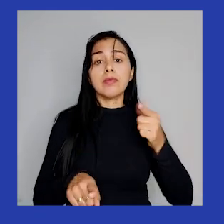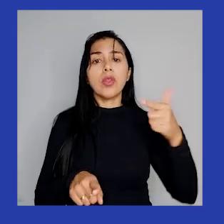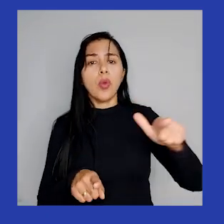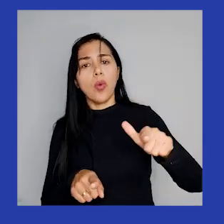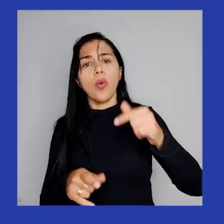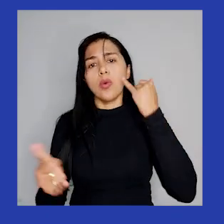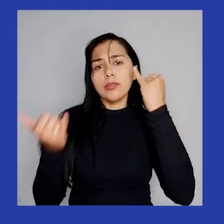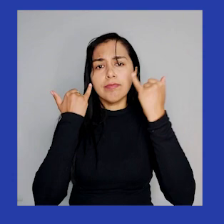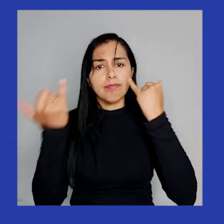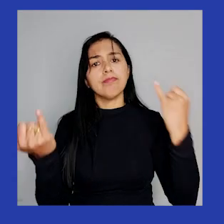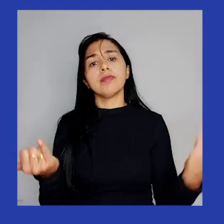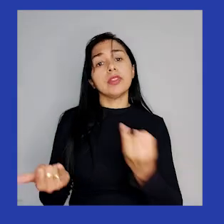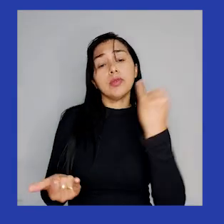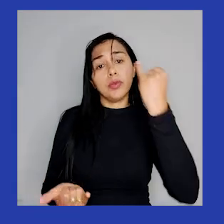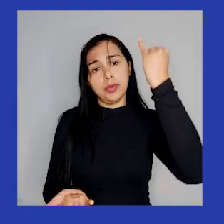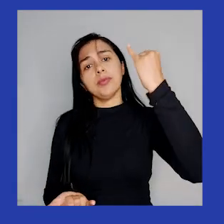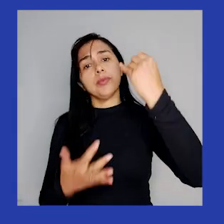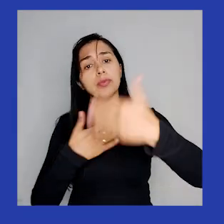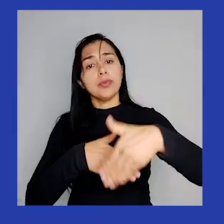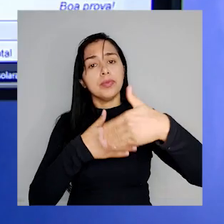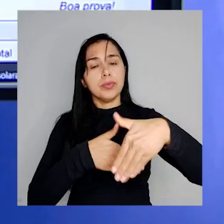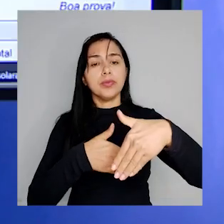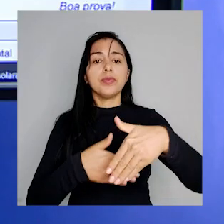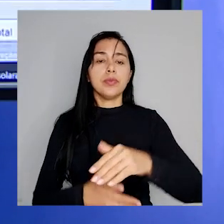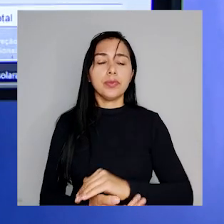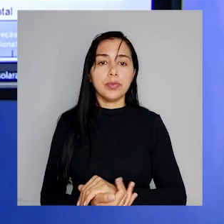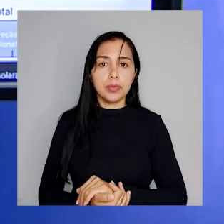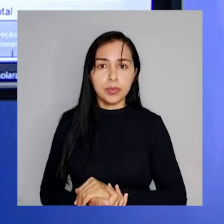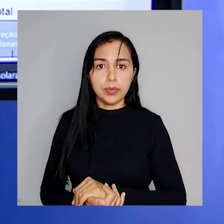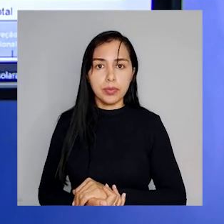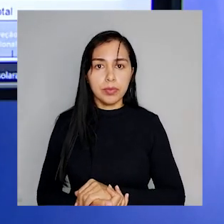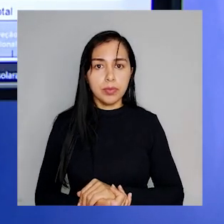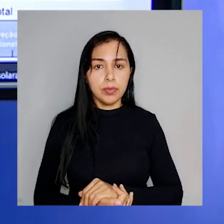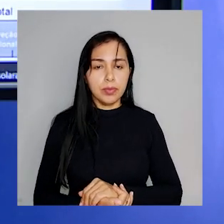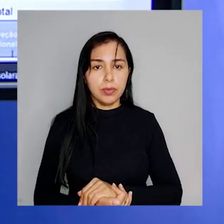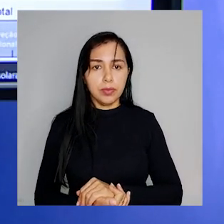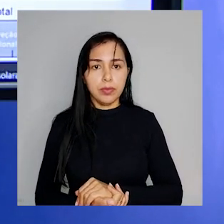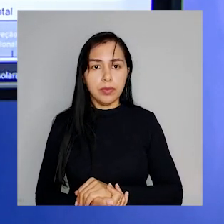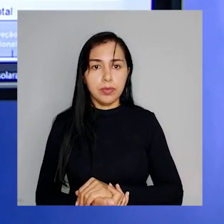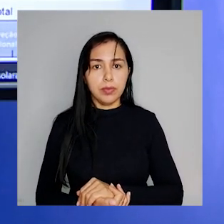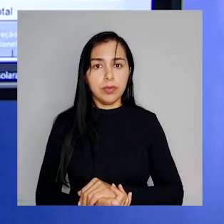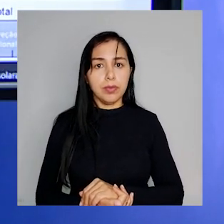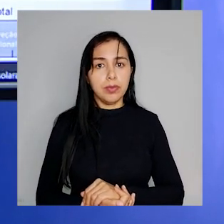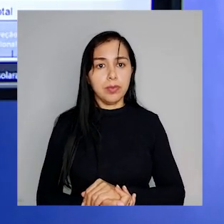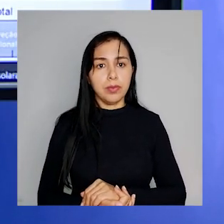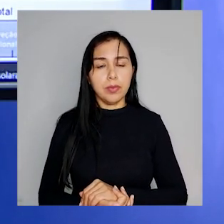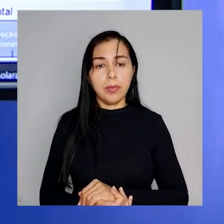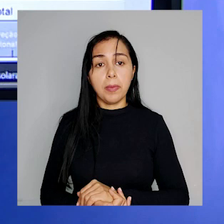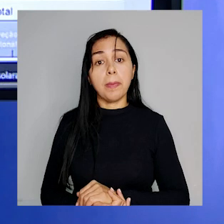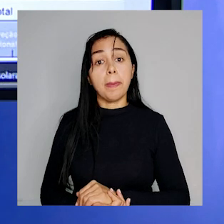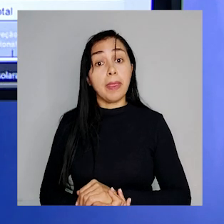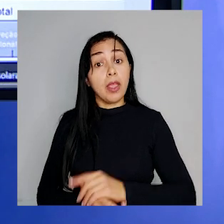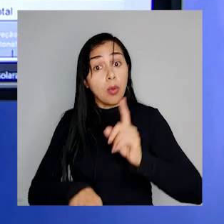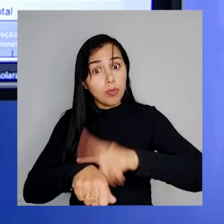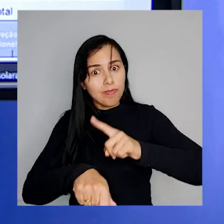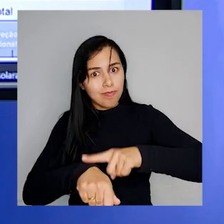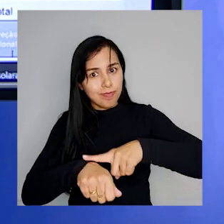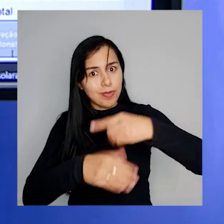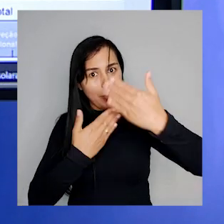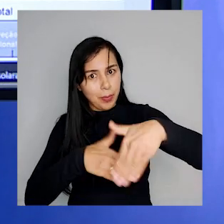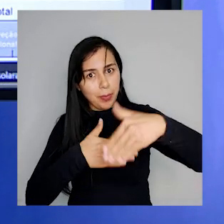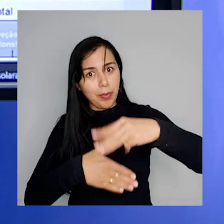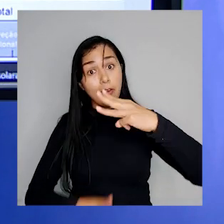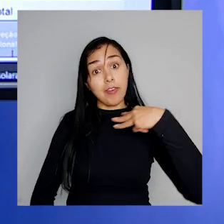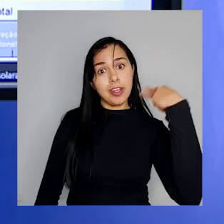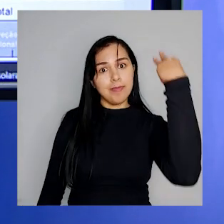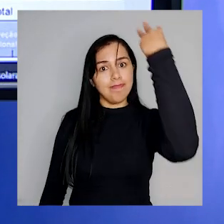bem comuns de provas, certo? Fala aqui uma coisa muito importante também, ó. A duração da prova é de 3